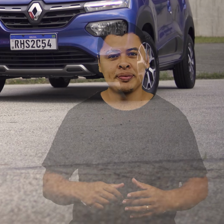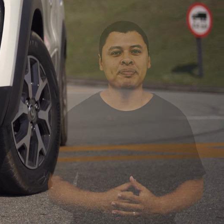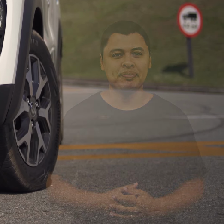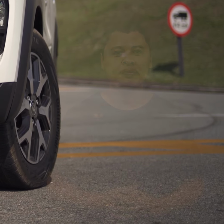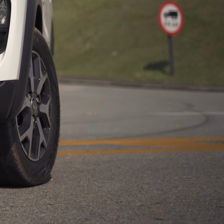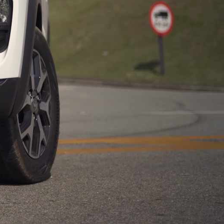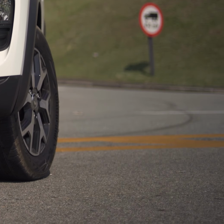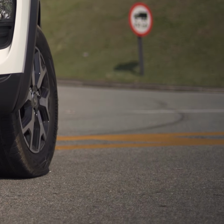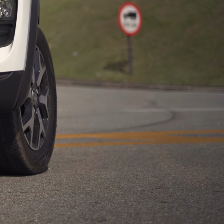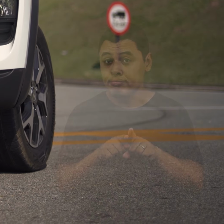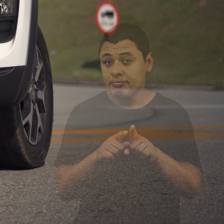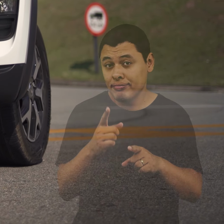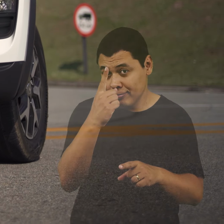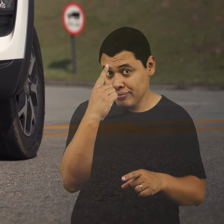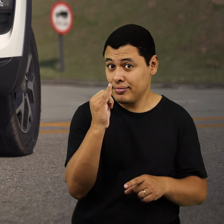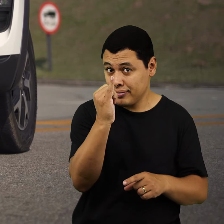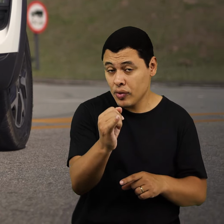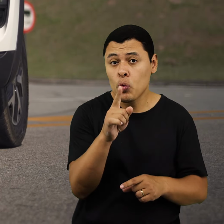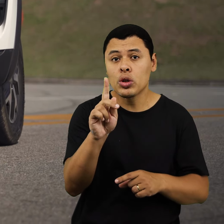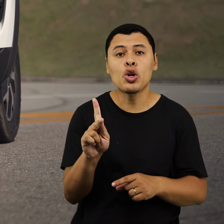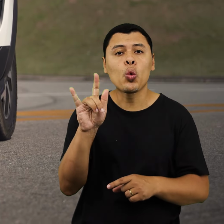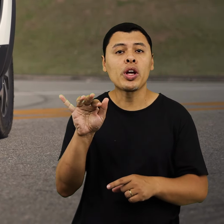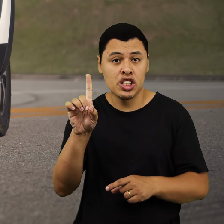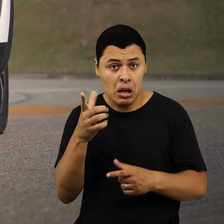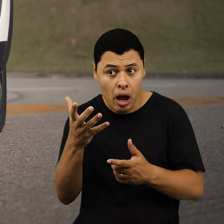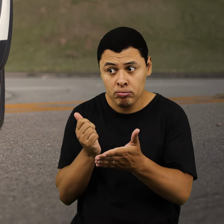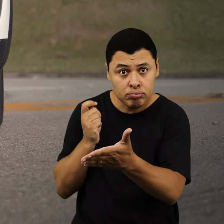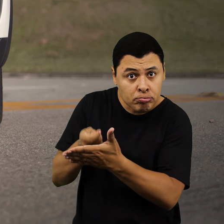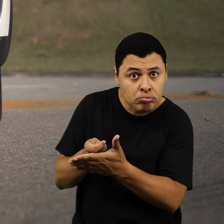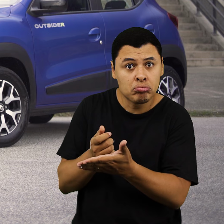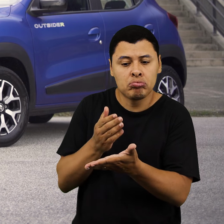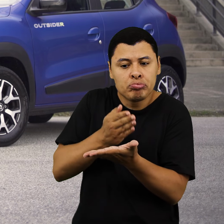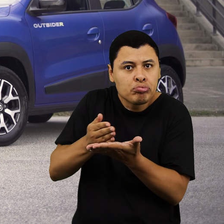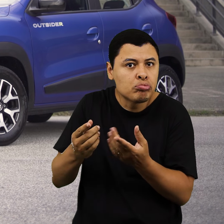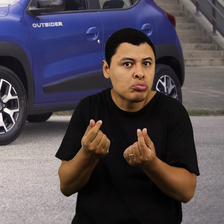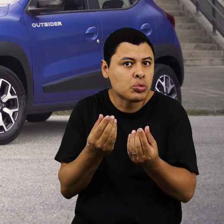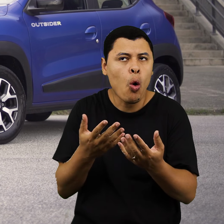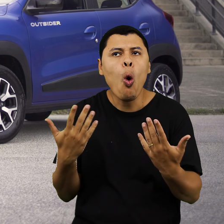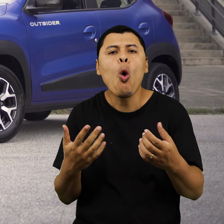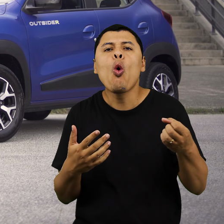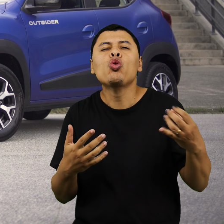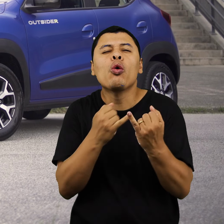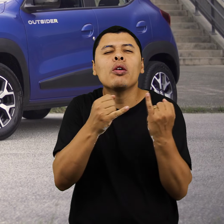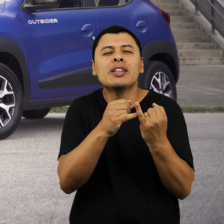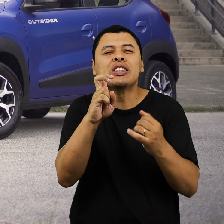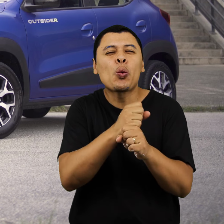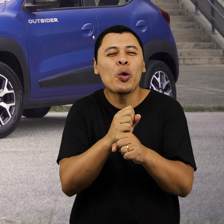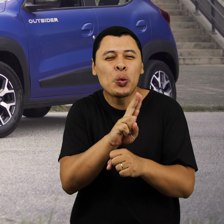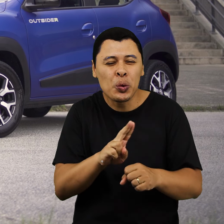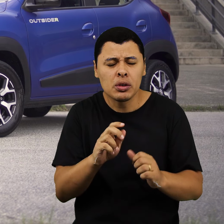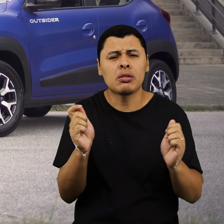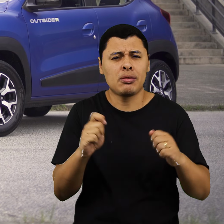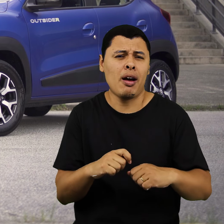há pouco. Vale lembrar que você consegue financiar tanto o Kwid quanto qualquer outro 0 km ou seminovo com até 5 anos de uso com muita facilidade pelo